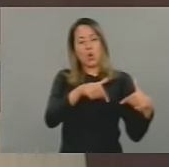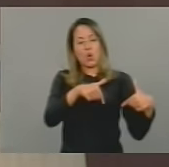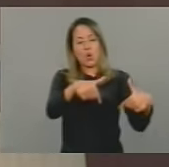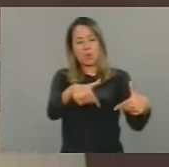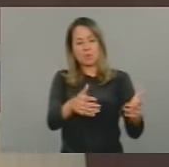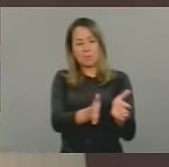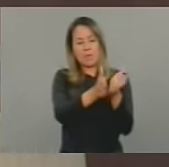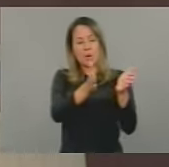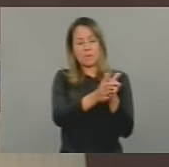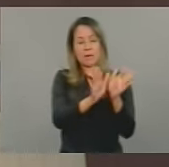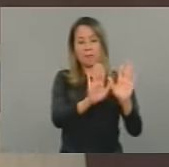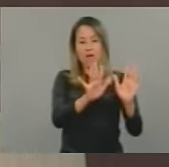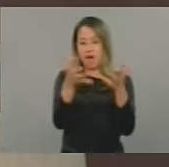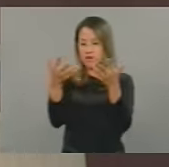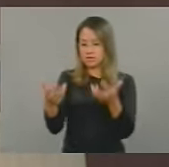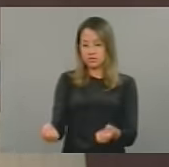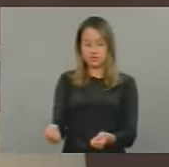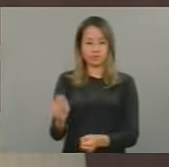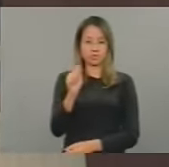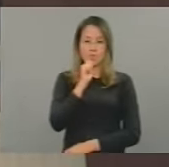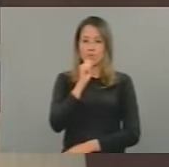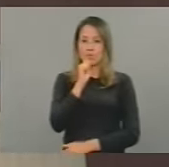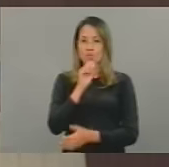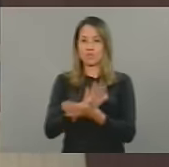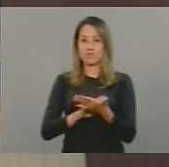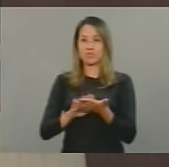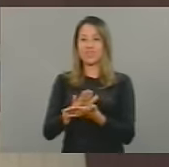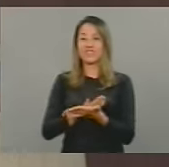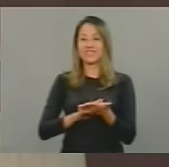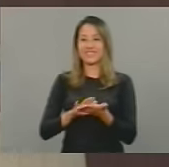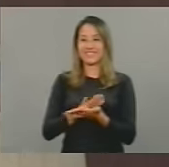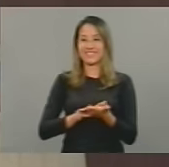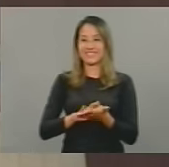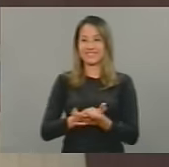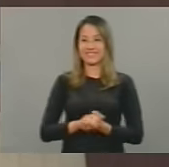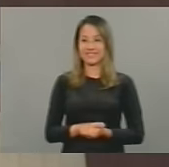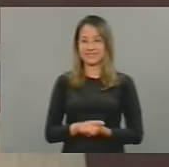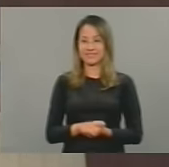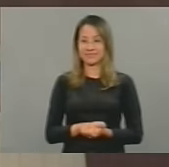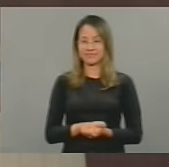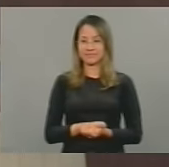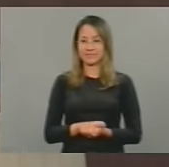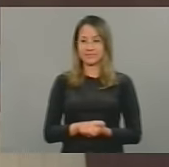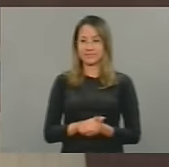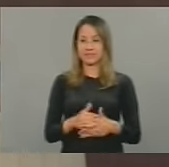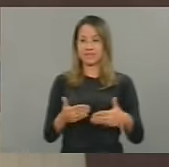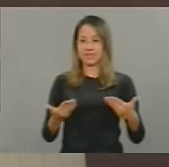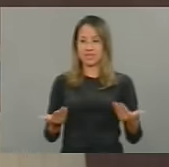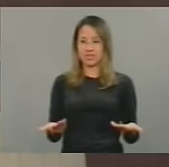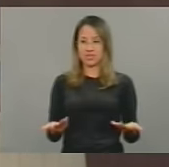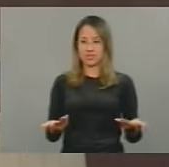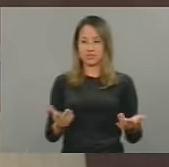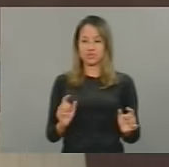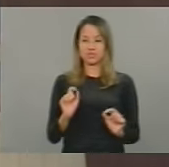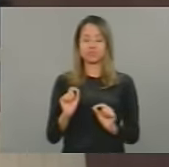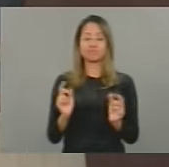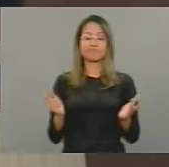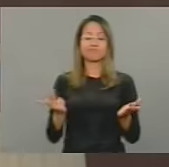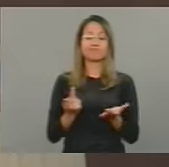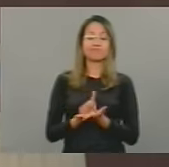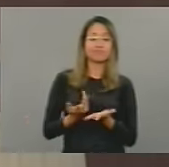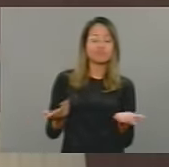É impressionante a que ponto chegamos de desapreço à luta democrática,